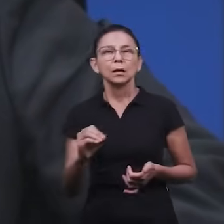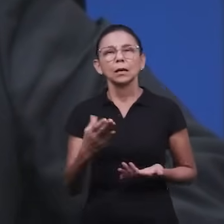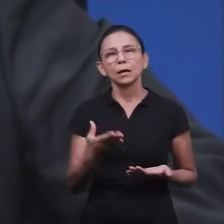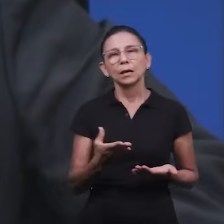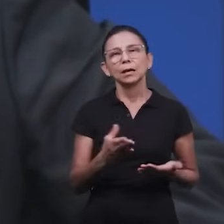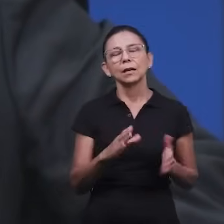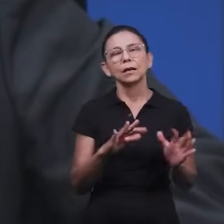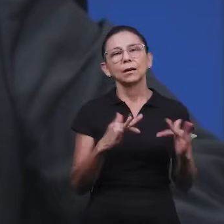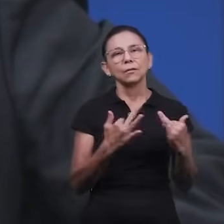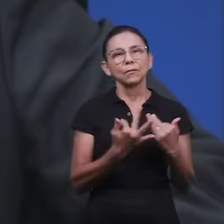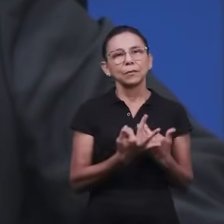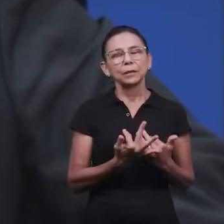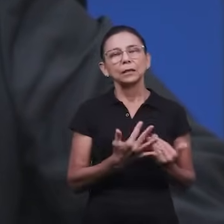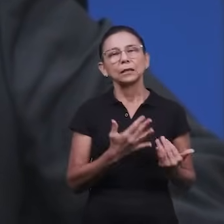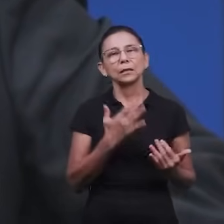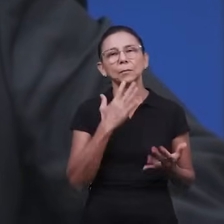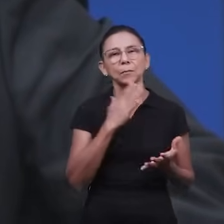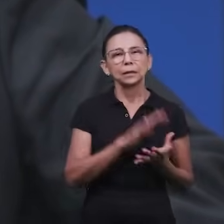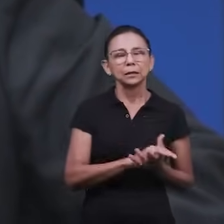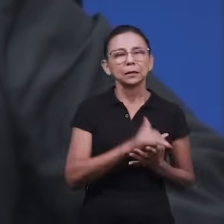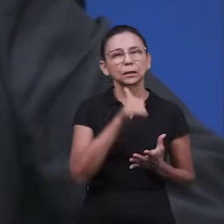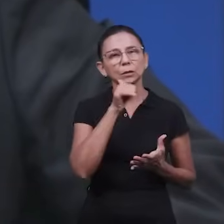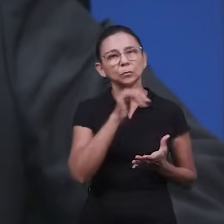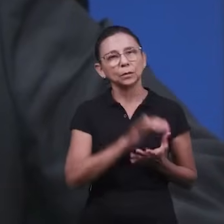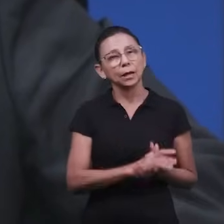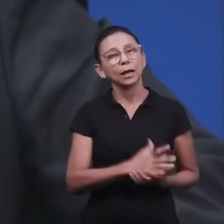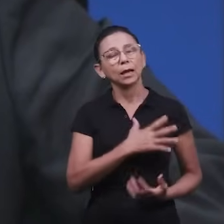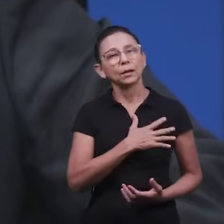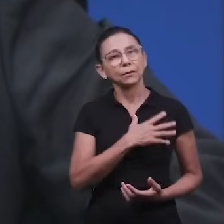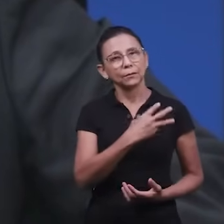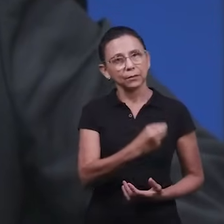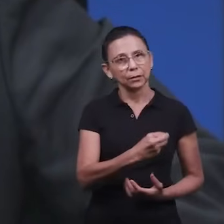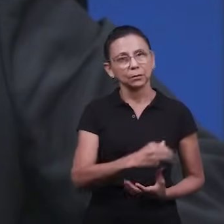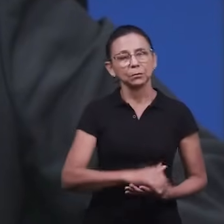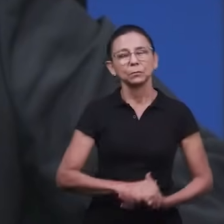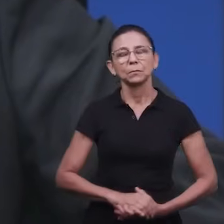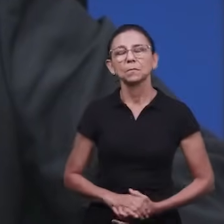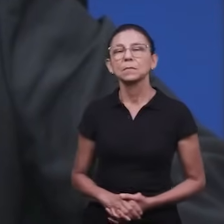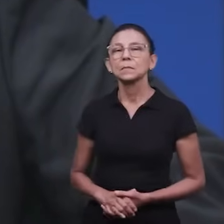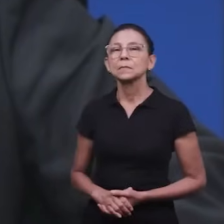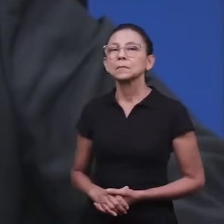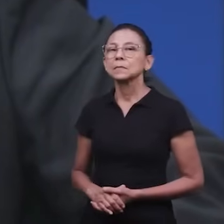ligam pedindo ajuda. E os pastores estavam comentando agora aqui